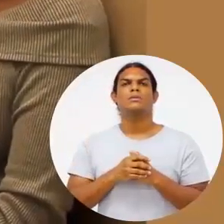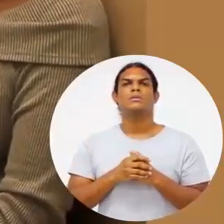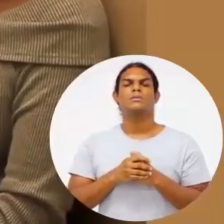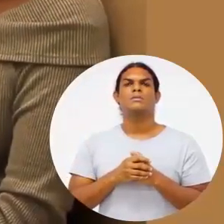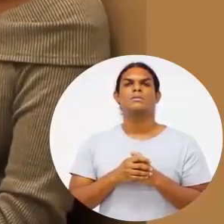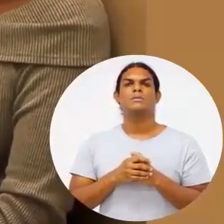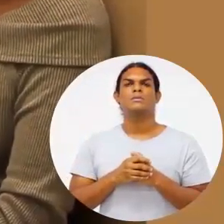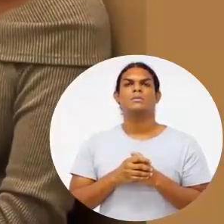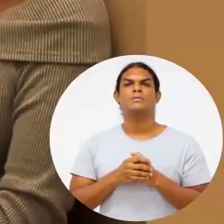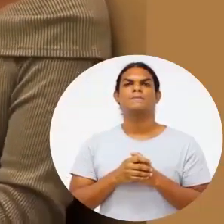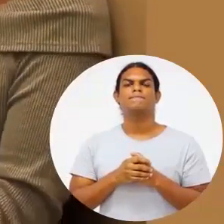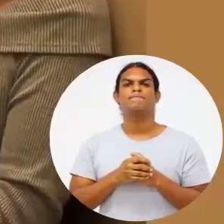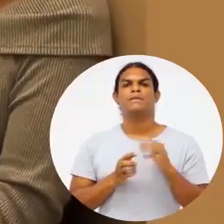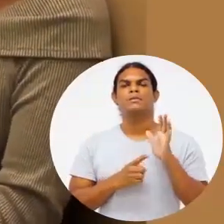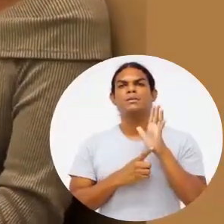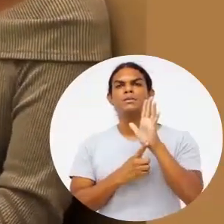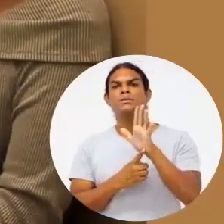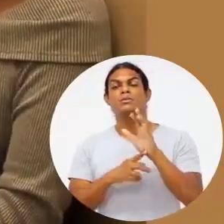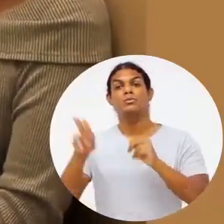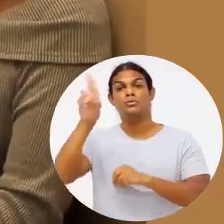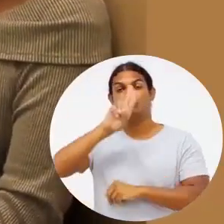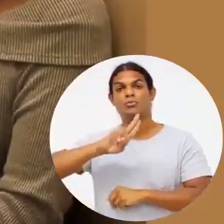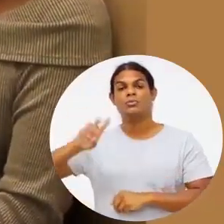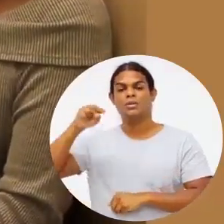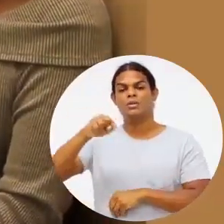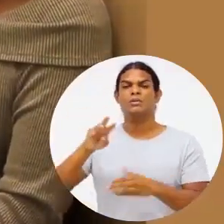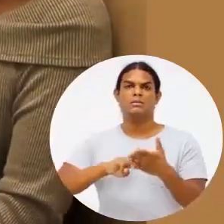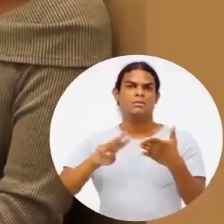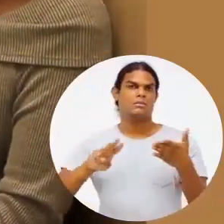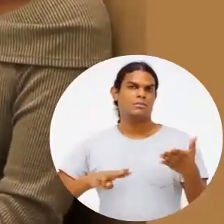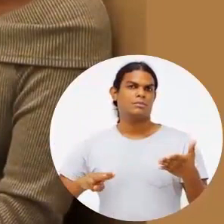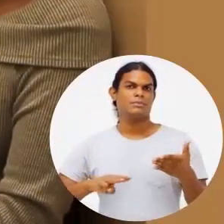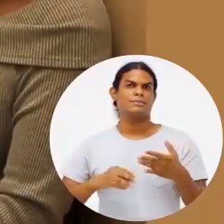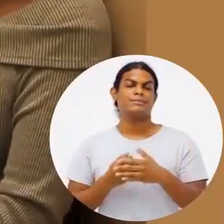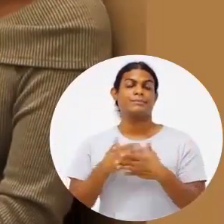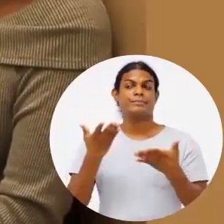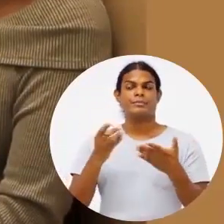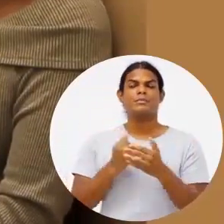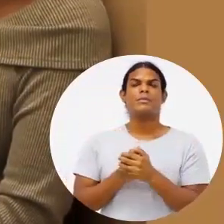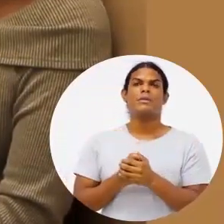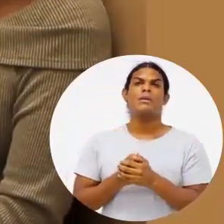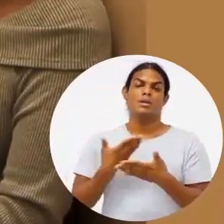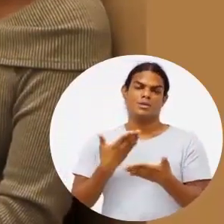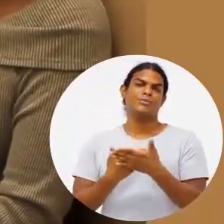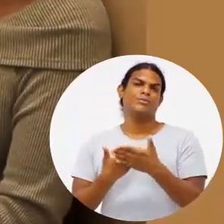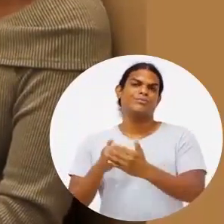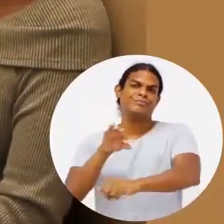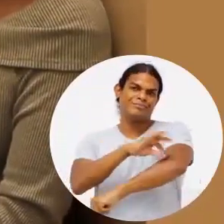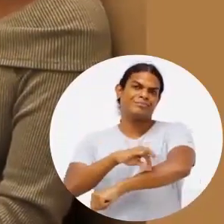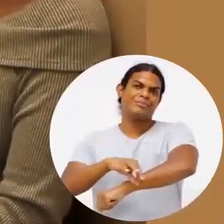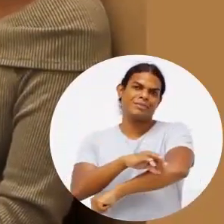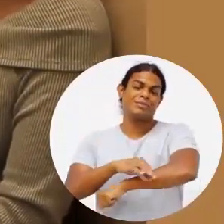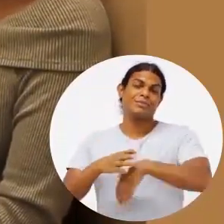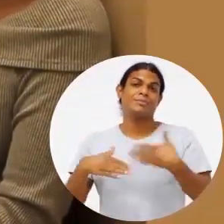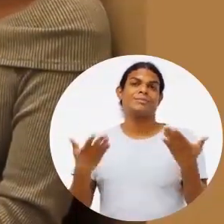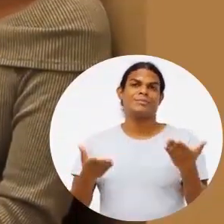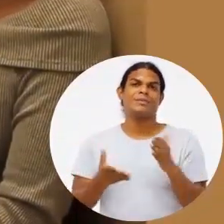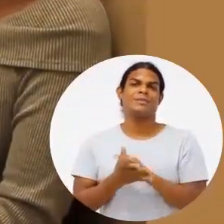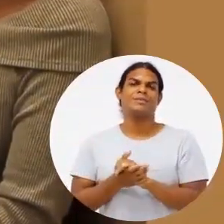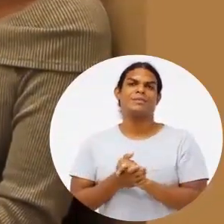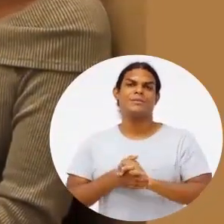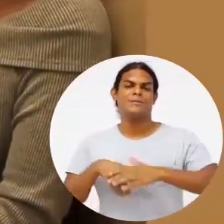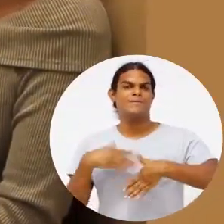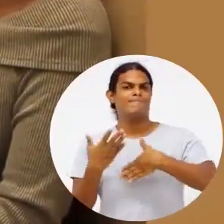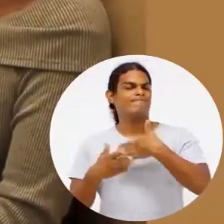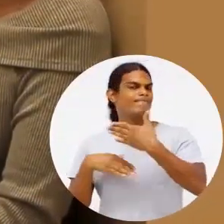inserir a percepção do usuário nessa metodologia? Olha, eu sou graduada em arquitetura, né? E durante assim,